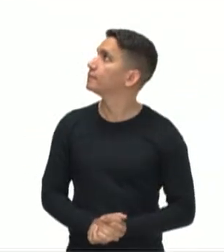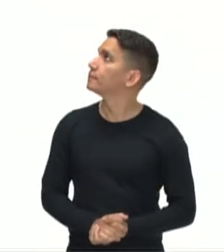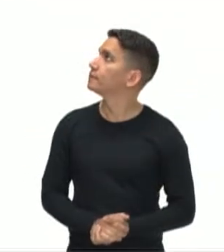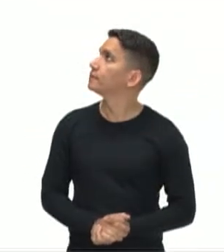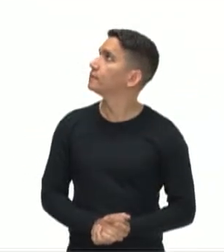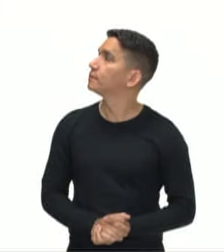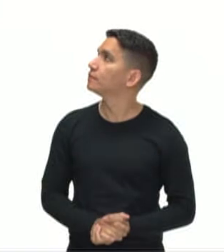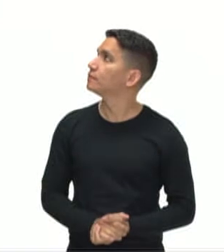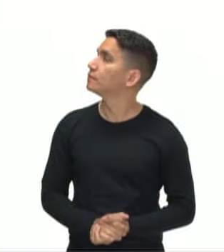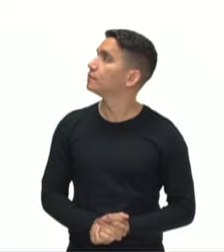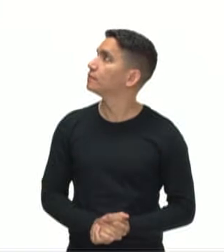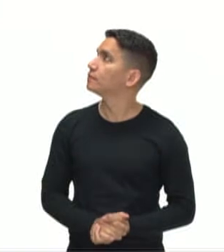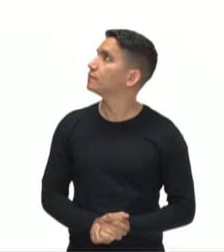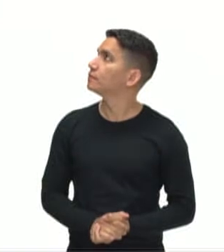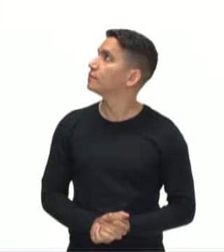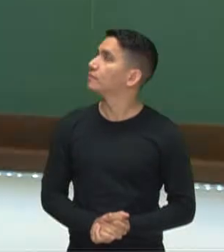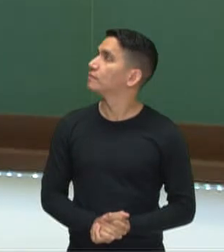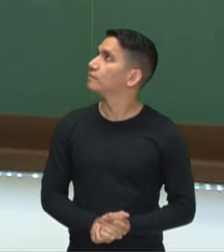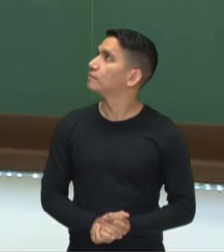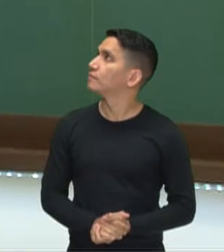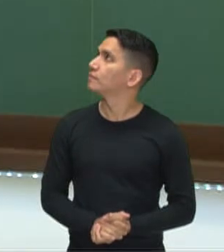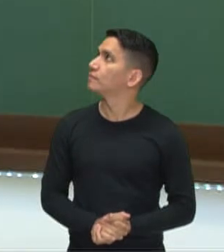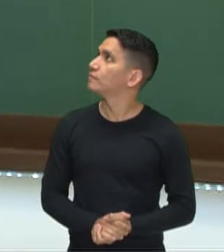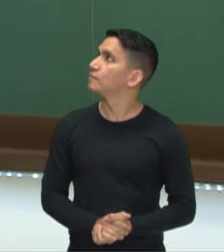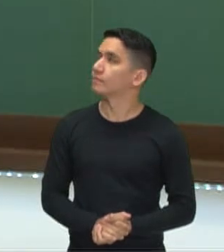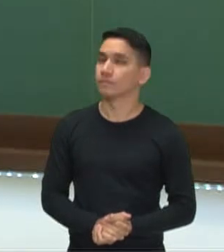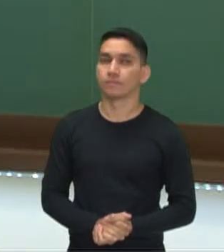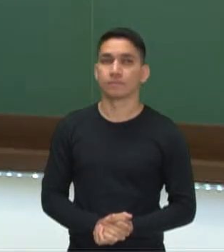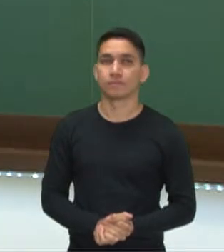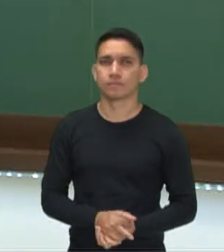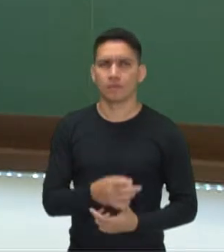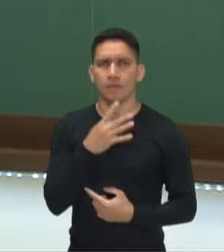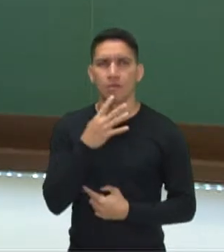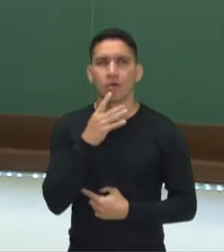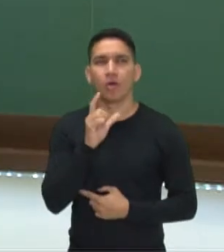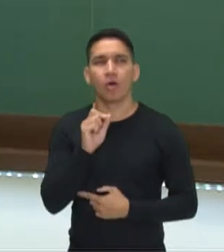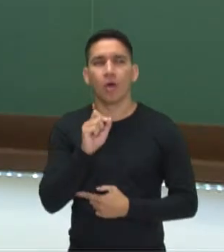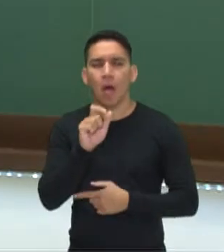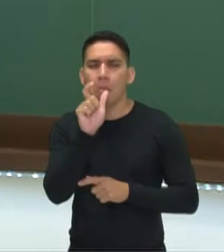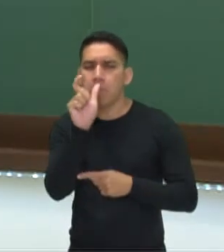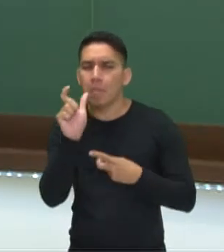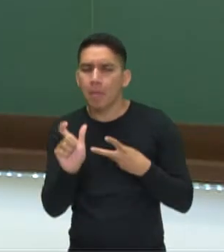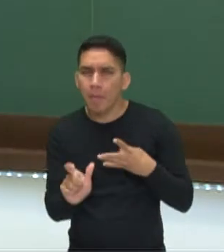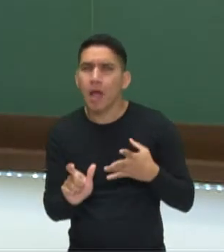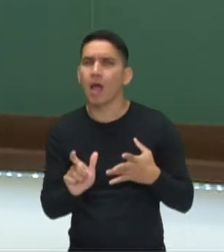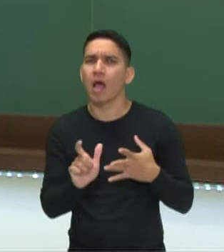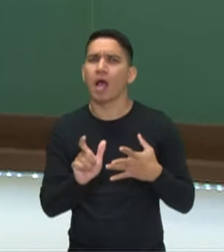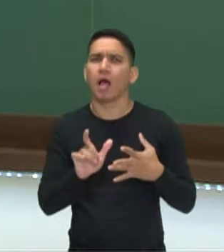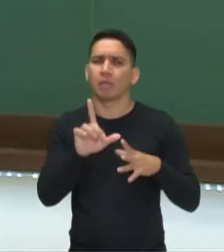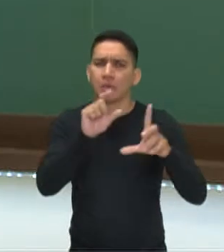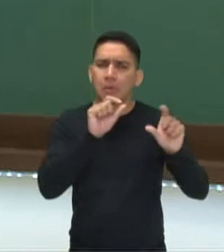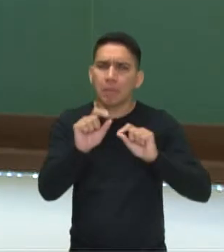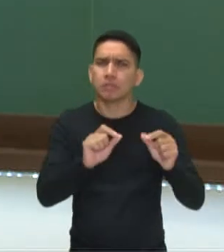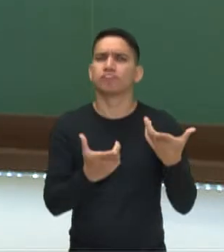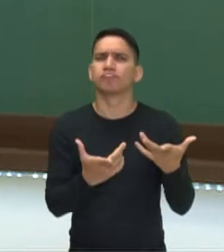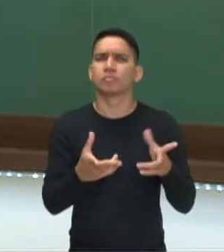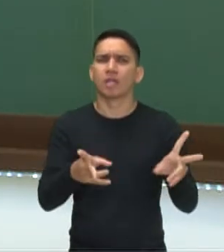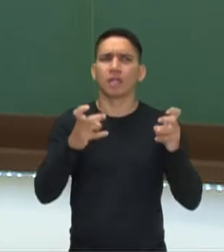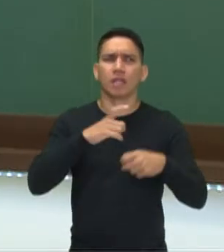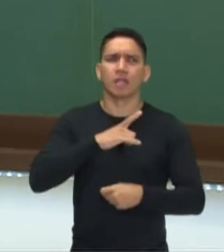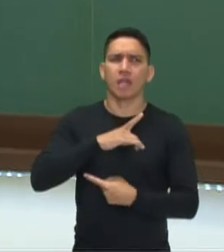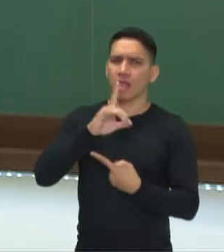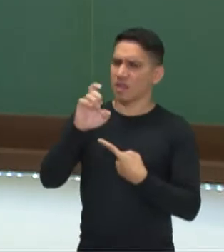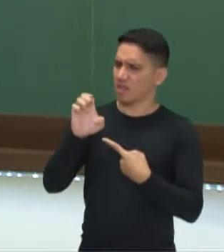palavras selecionadas? Atentem-se aqui aos termos que estão selecionados. Este del e